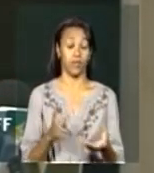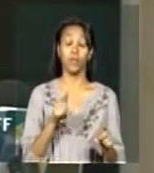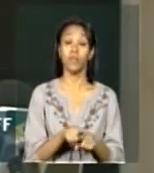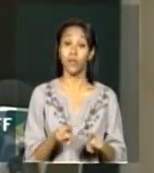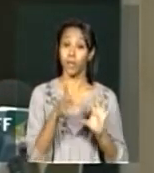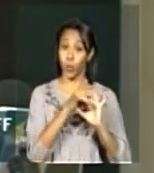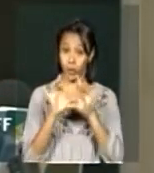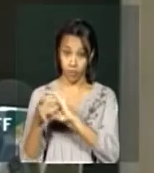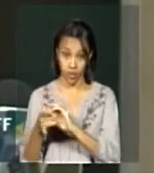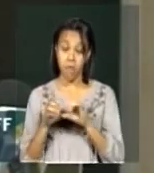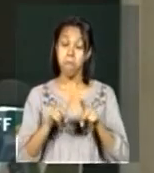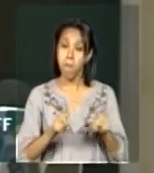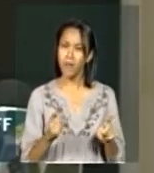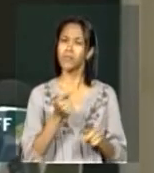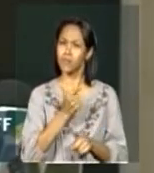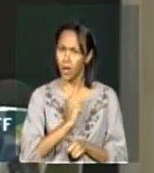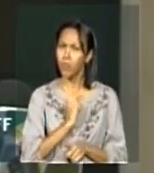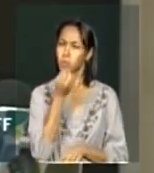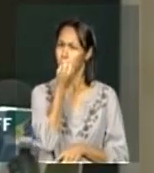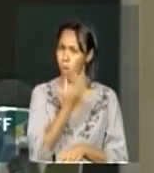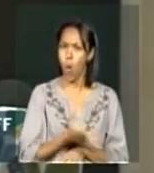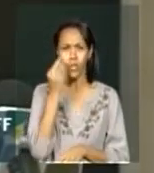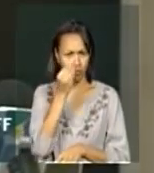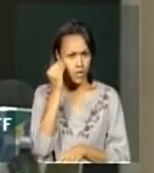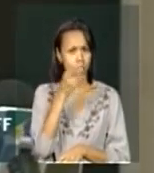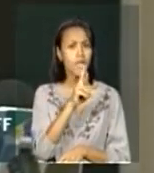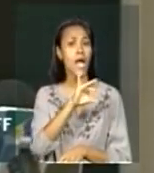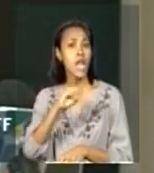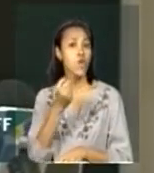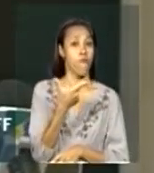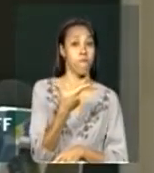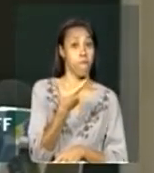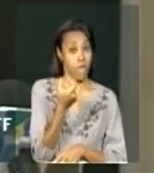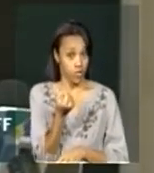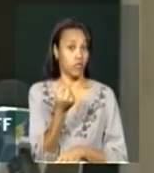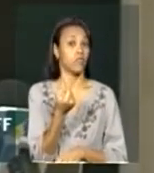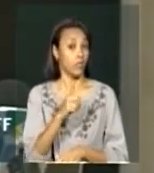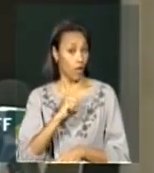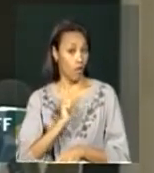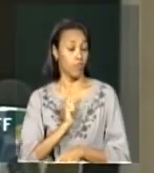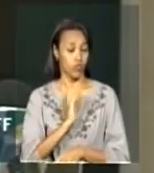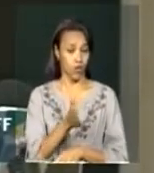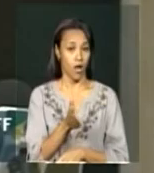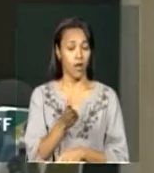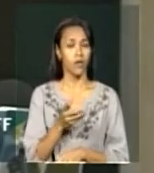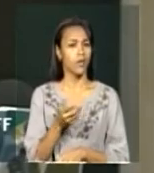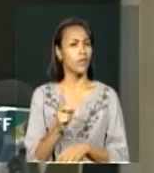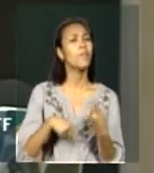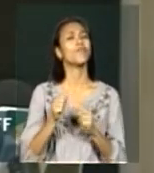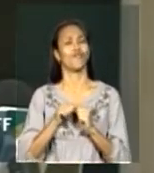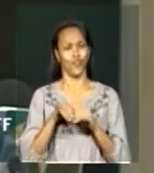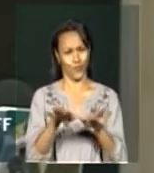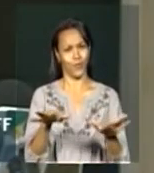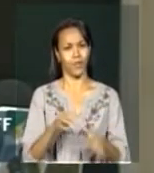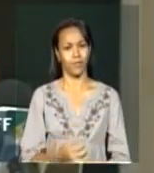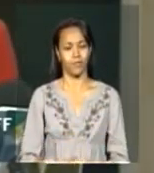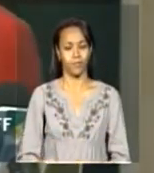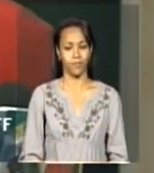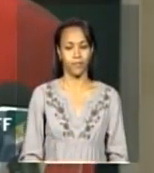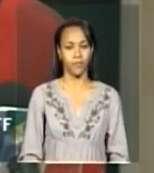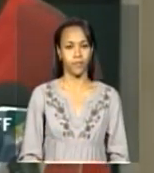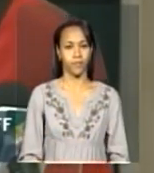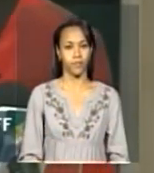temos já uma boa experiência na Rio Mais 20. Como é que vai ser ainda? Nós vamos divulgar. Presidenta,